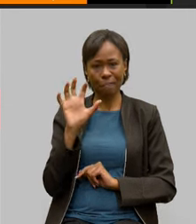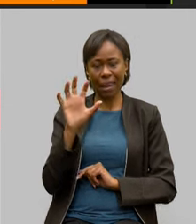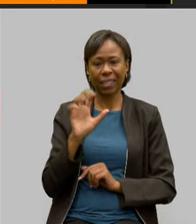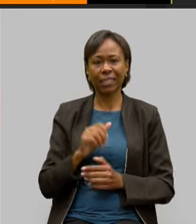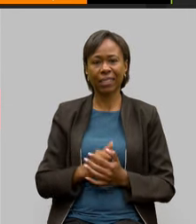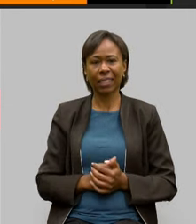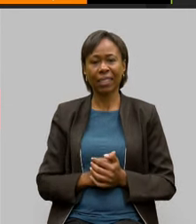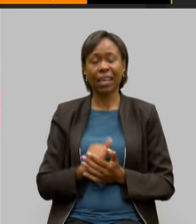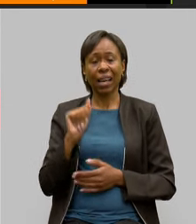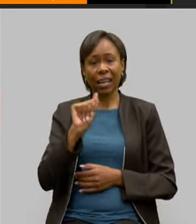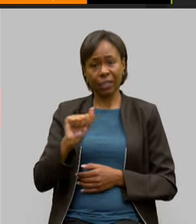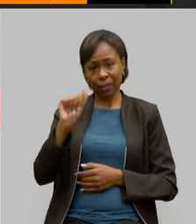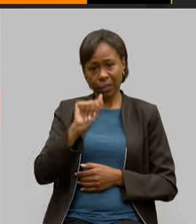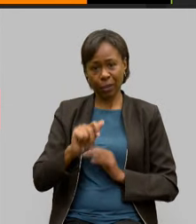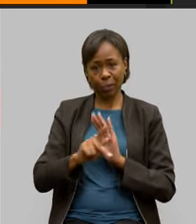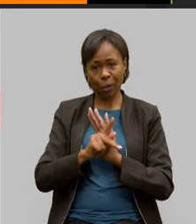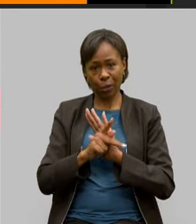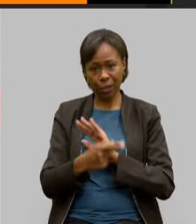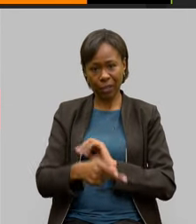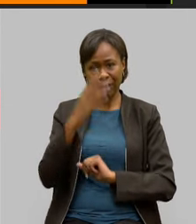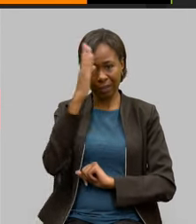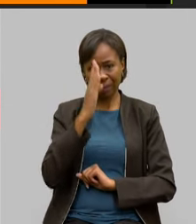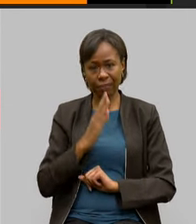na associação né no Brasil